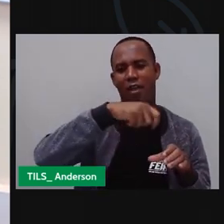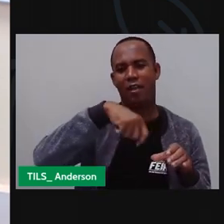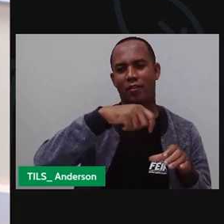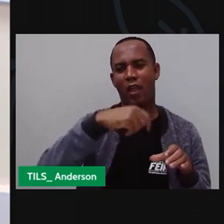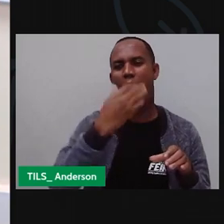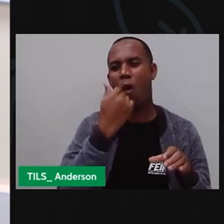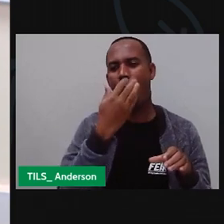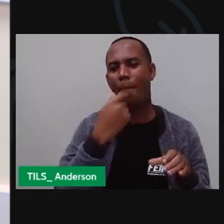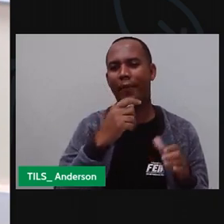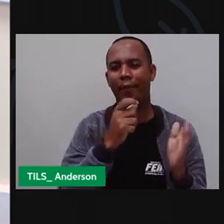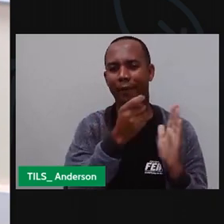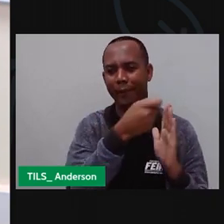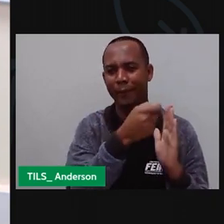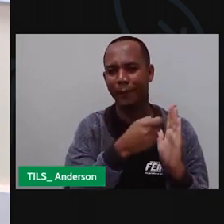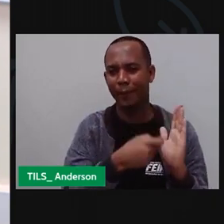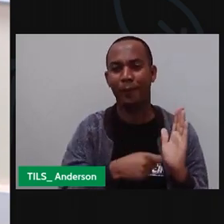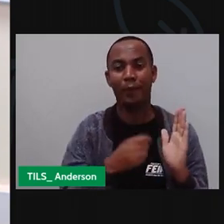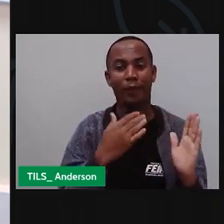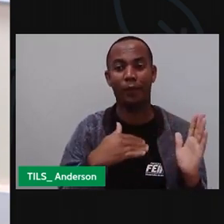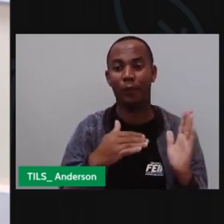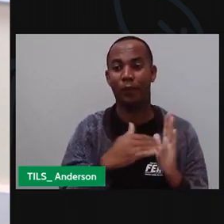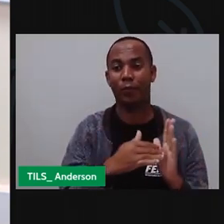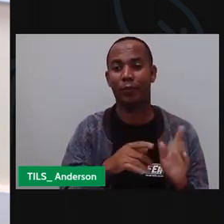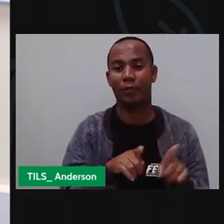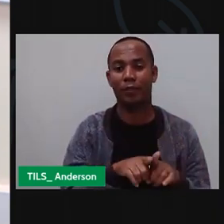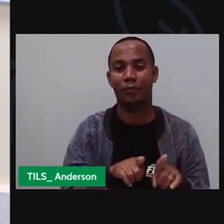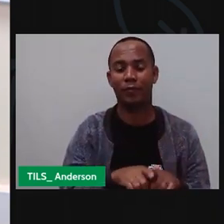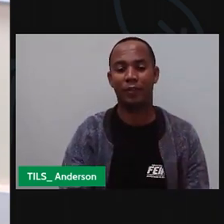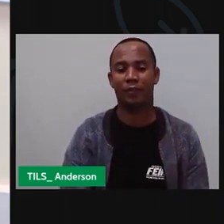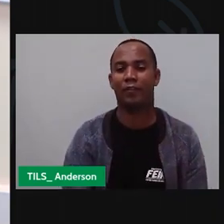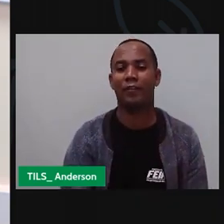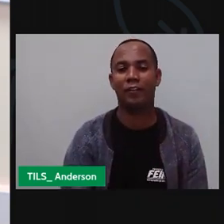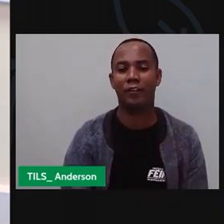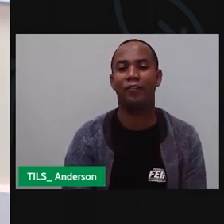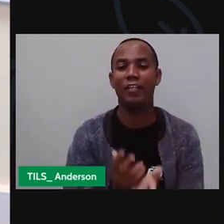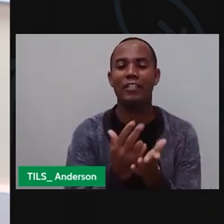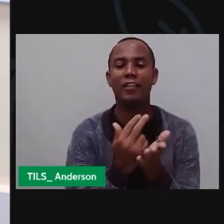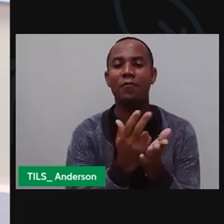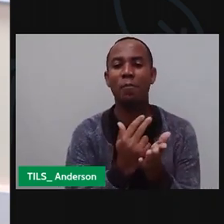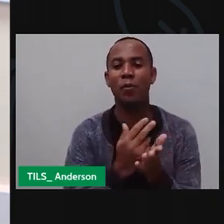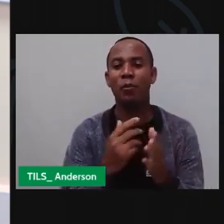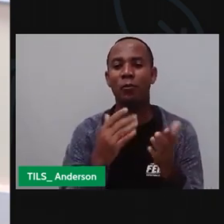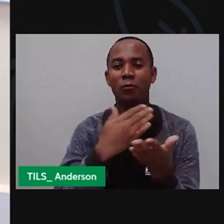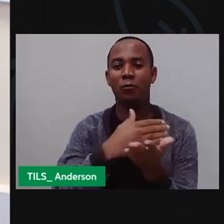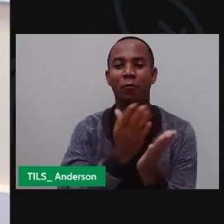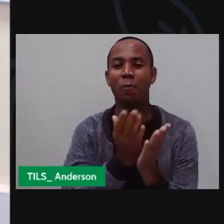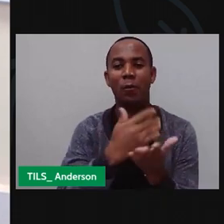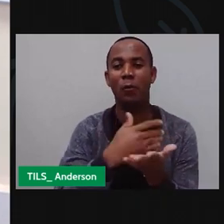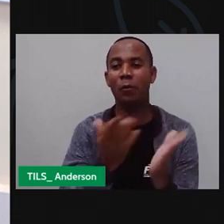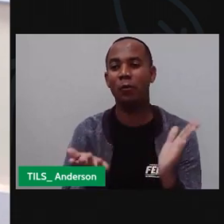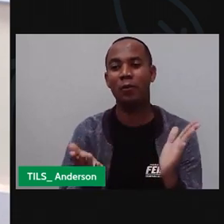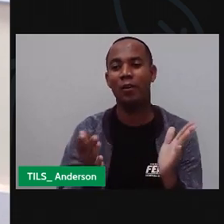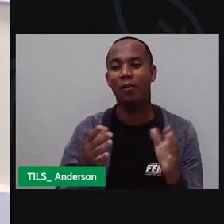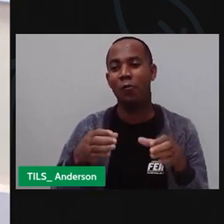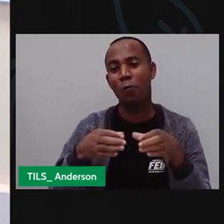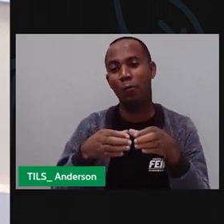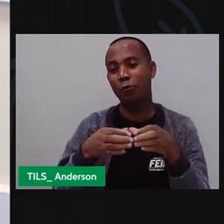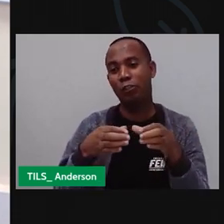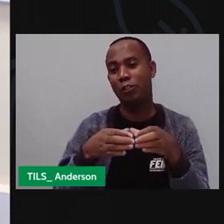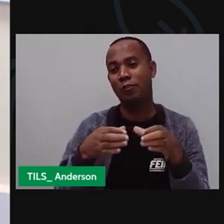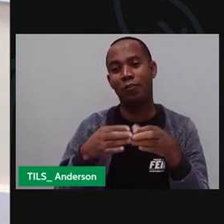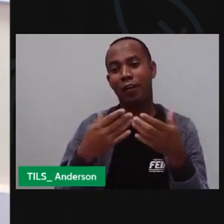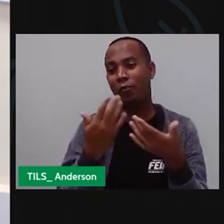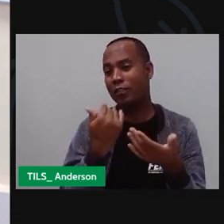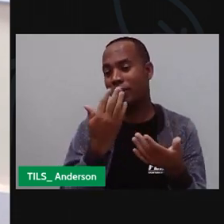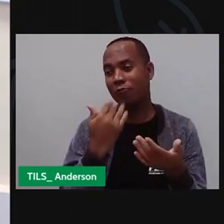colorir, eu posso. Vou desenhar uma florzinha aqui só para exemplificar o que vocês podem fazer, tá? Não, desenha o bolo. Eu não sei desenhar